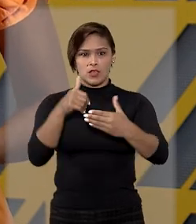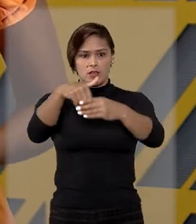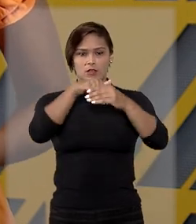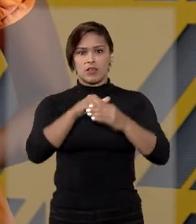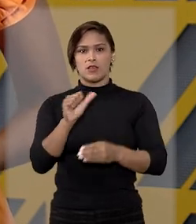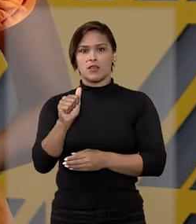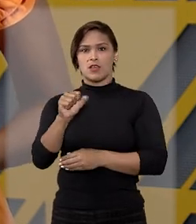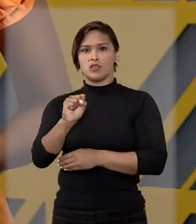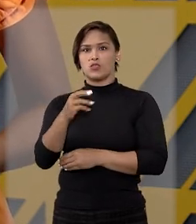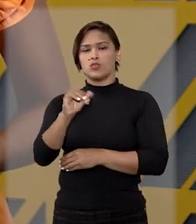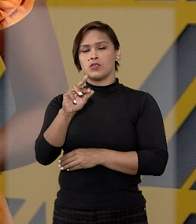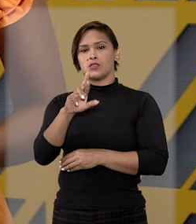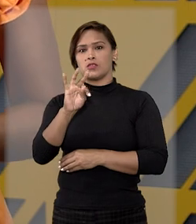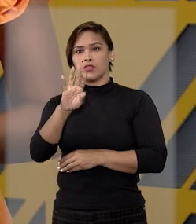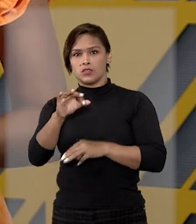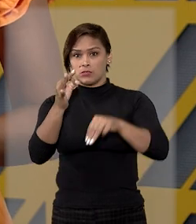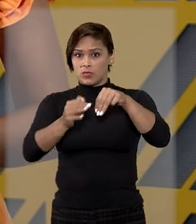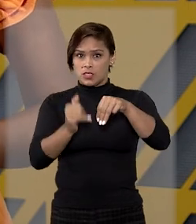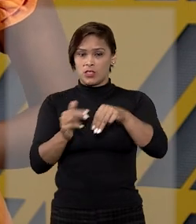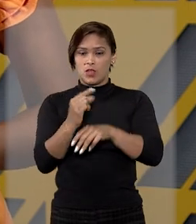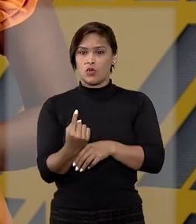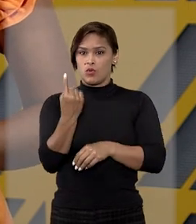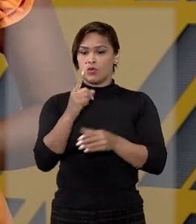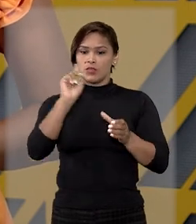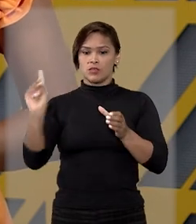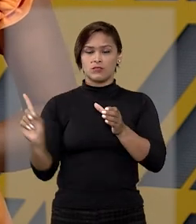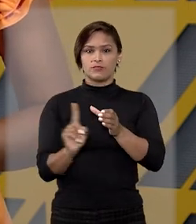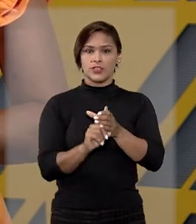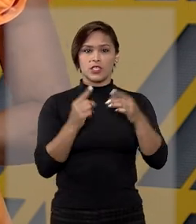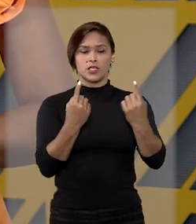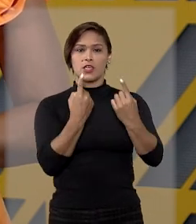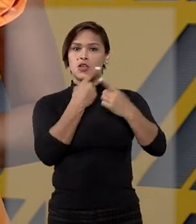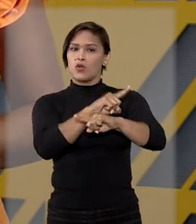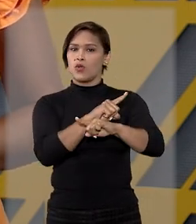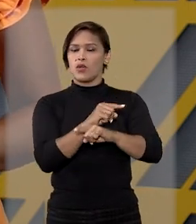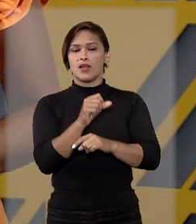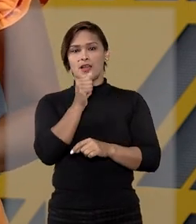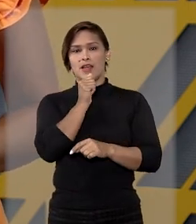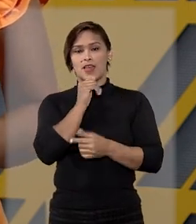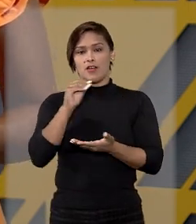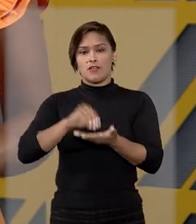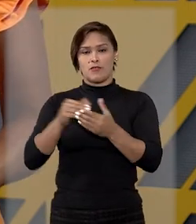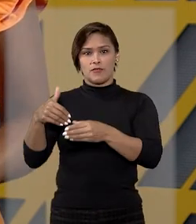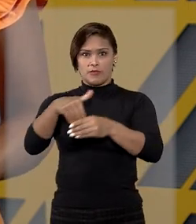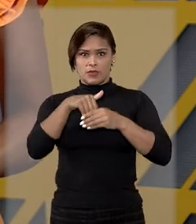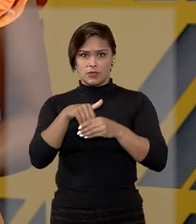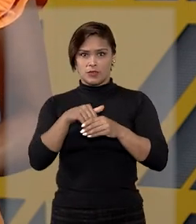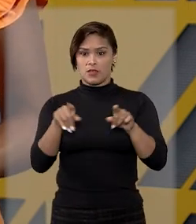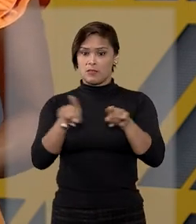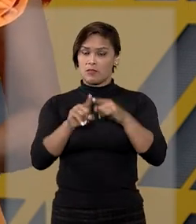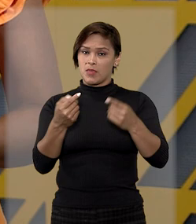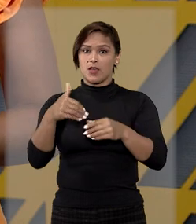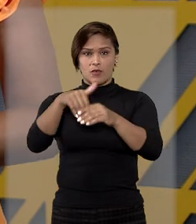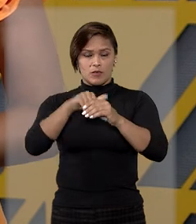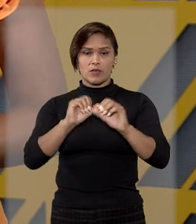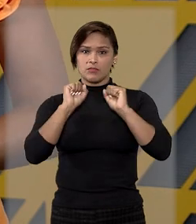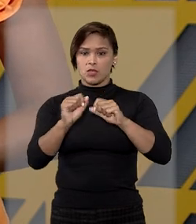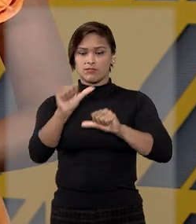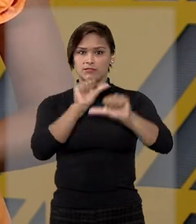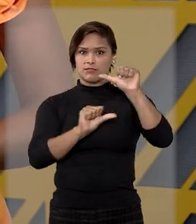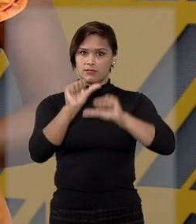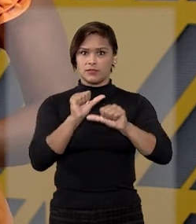ministra Suzete Magalhães, única integrante do colegiado que ainda não votou. Porém, os votos podem